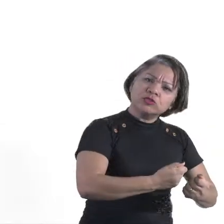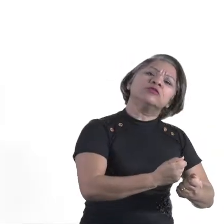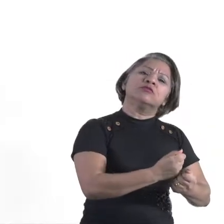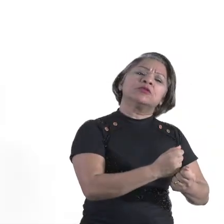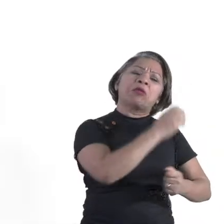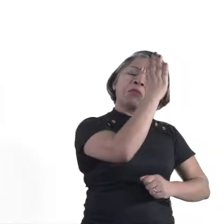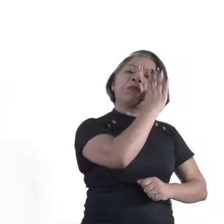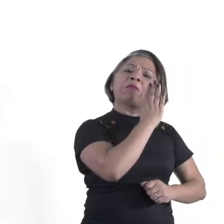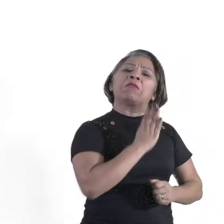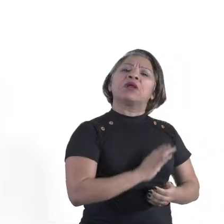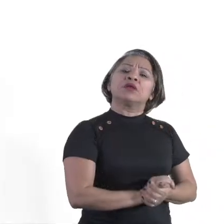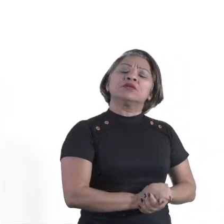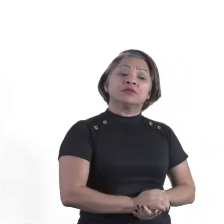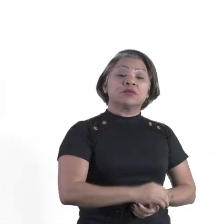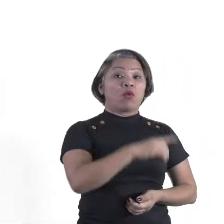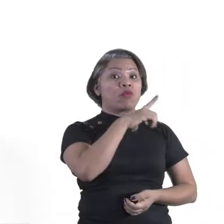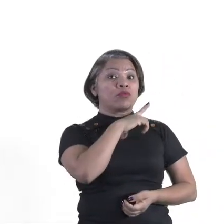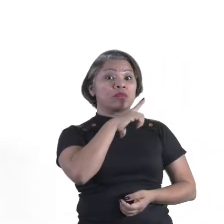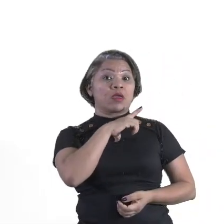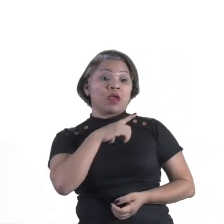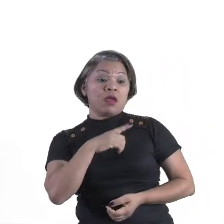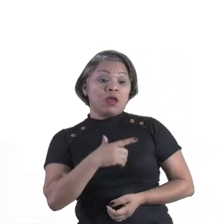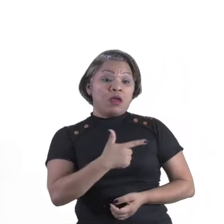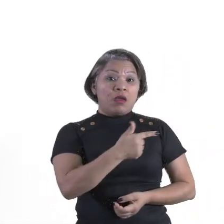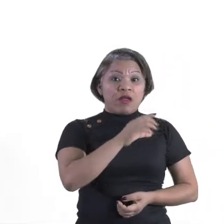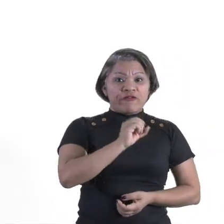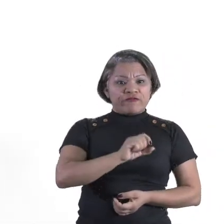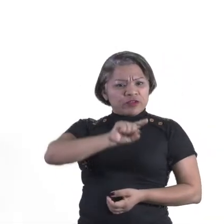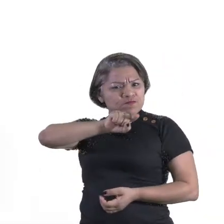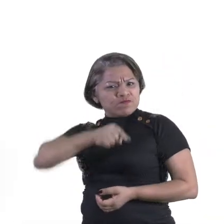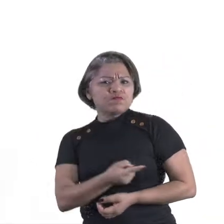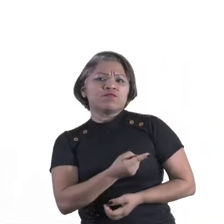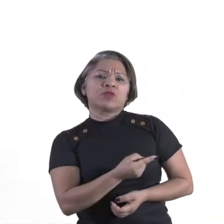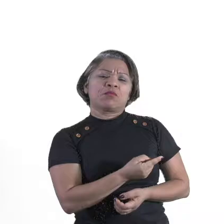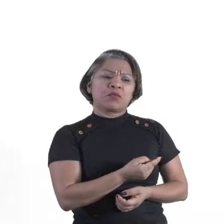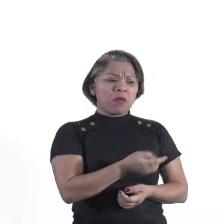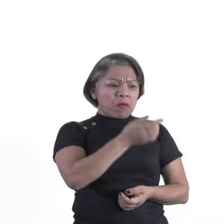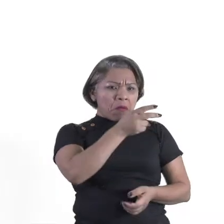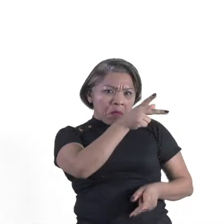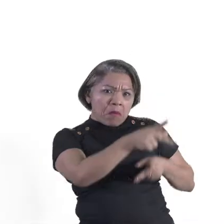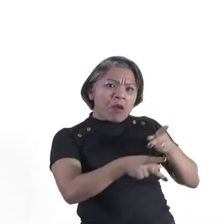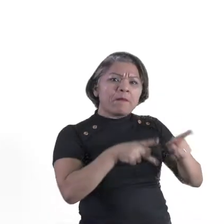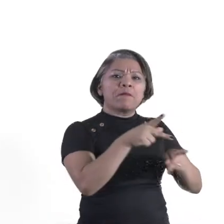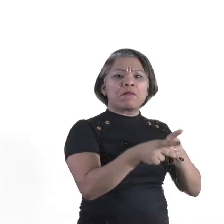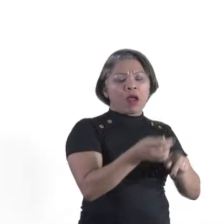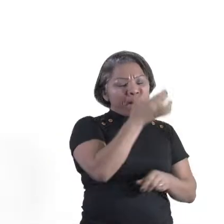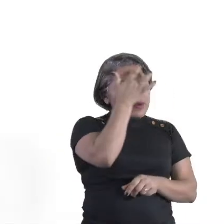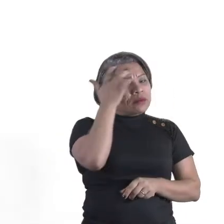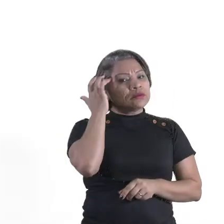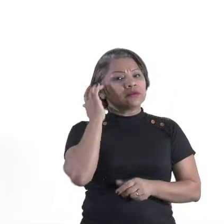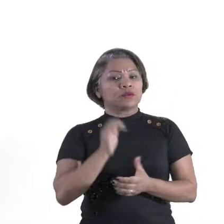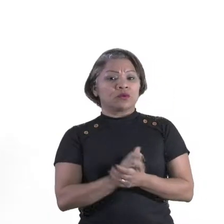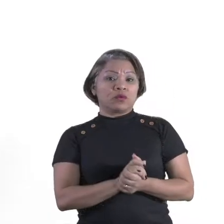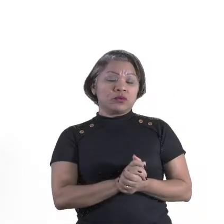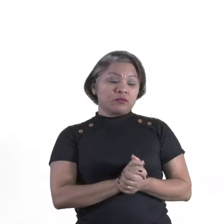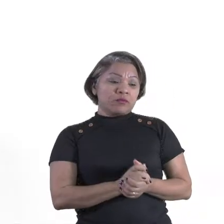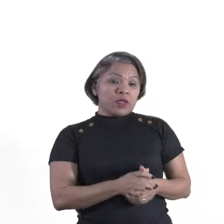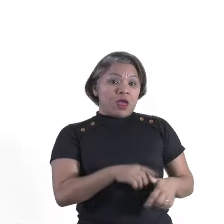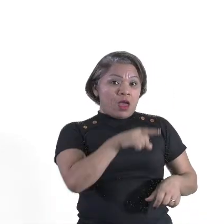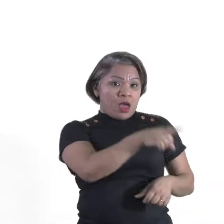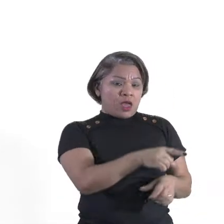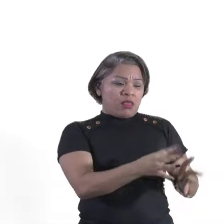habitantes. Foi um dos grandes símbolos da resistência dos escravos. Foi destruído em